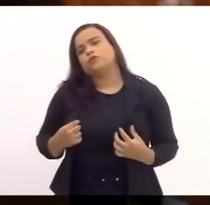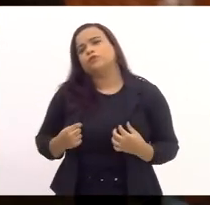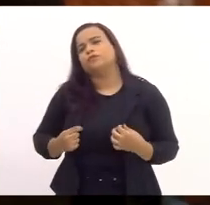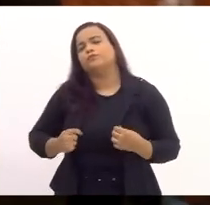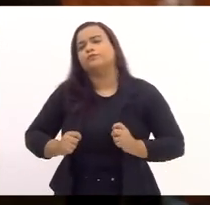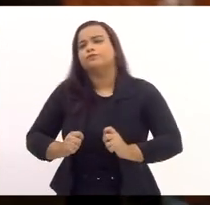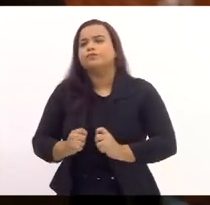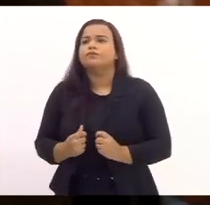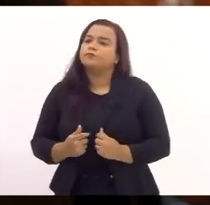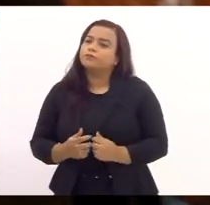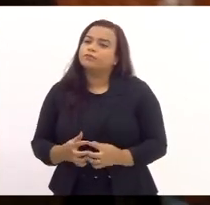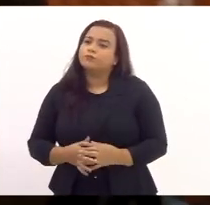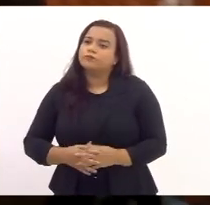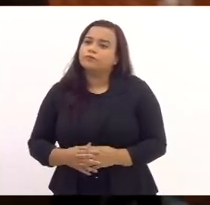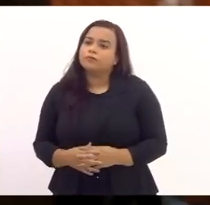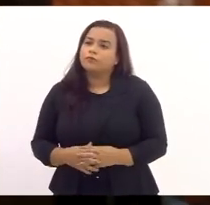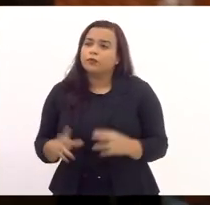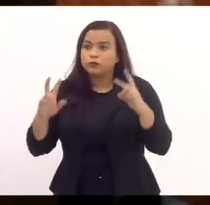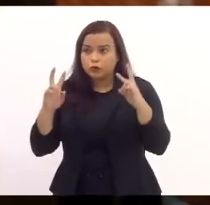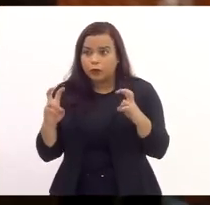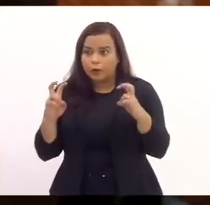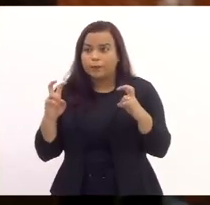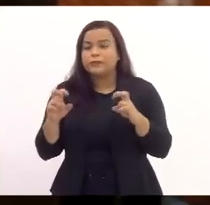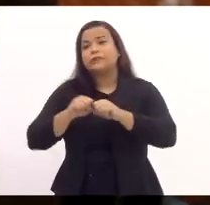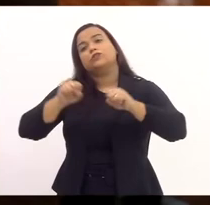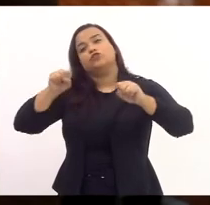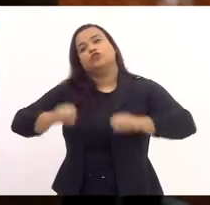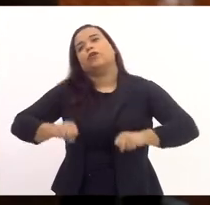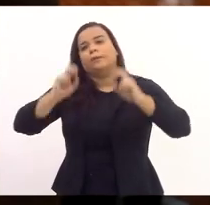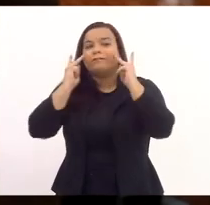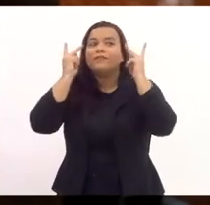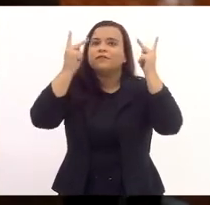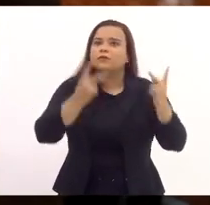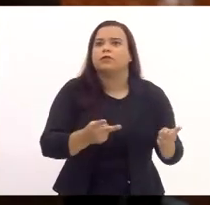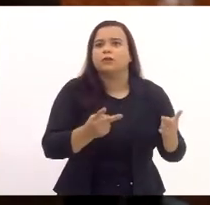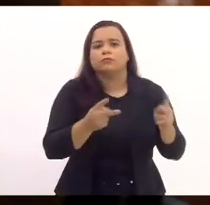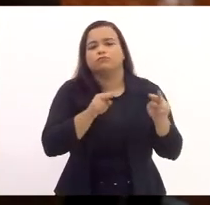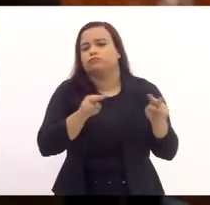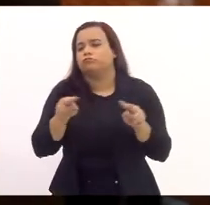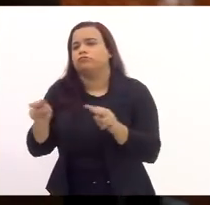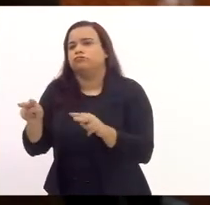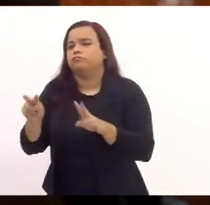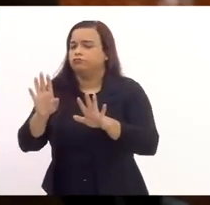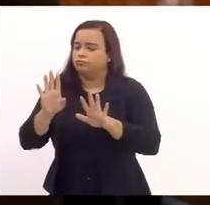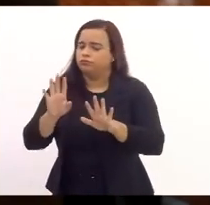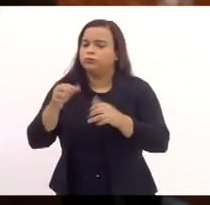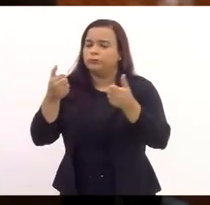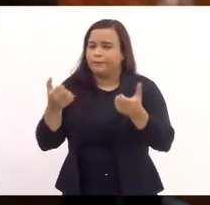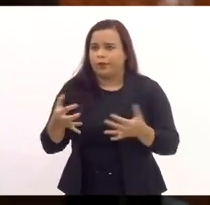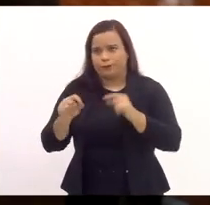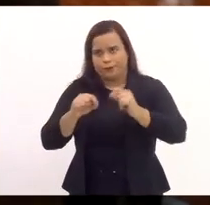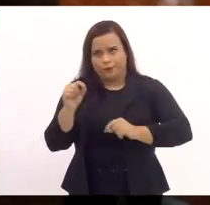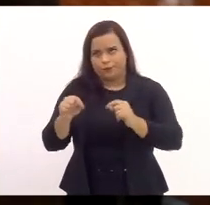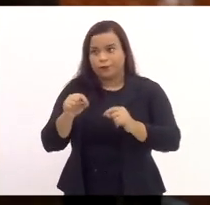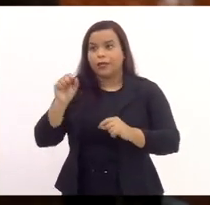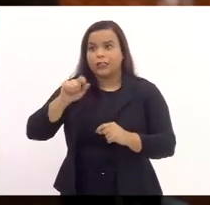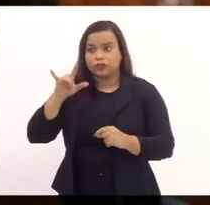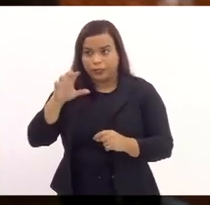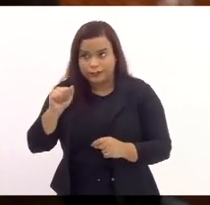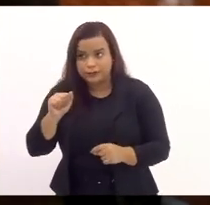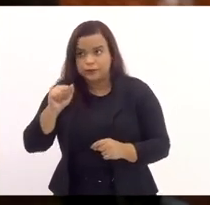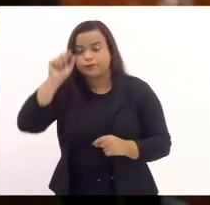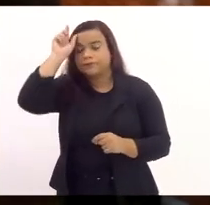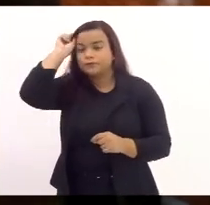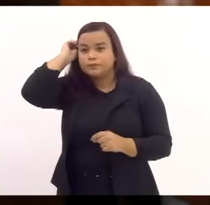hoje. Em relação à visita do sistema, é importante esclarecer o seguinte: a agência tem os dois convênios que já